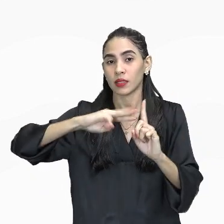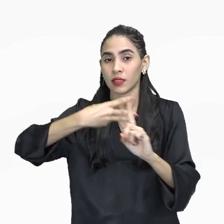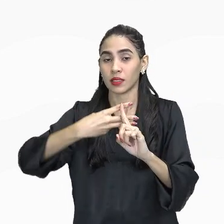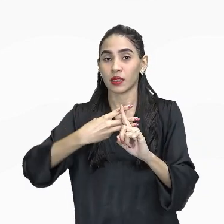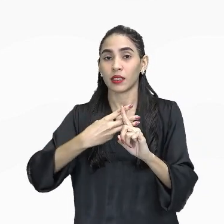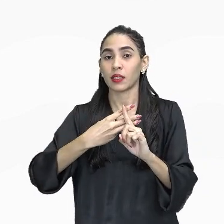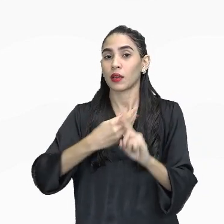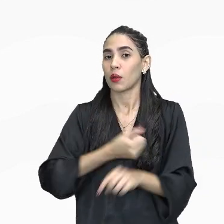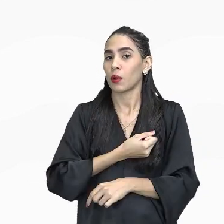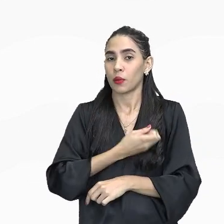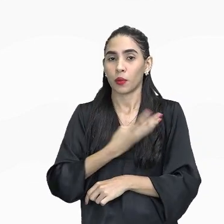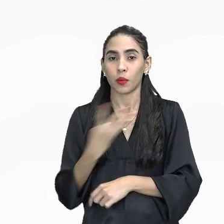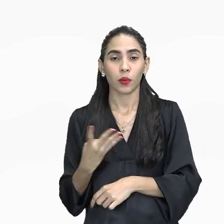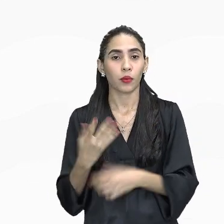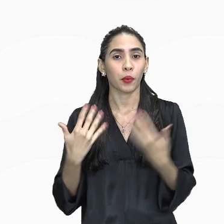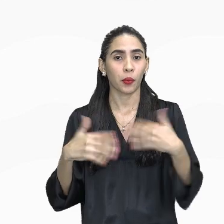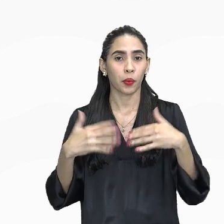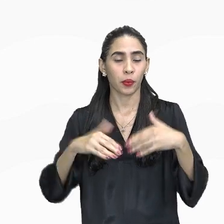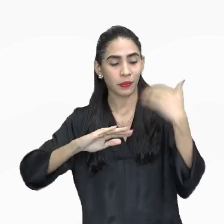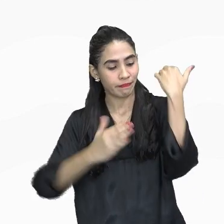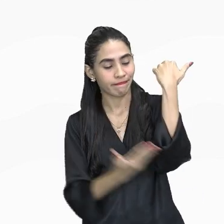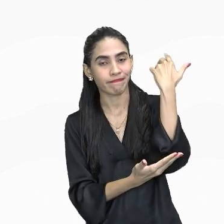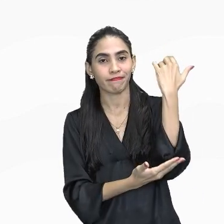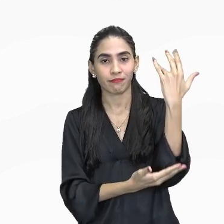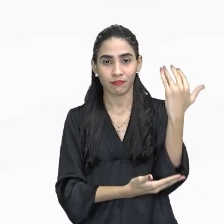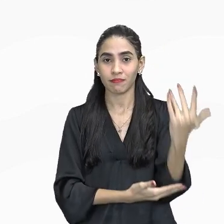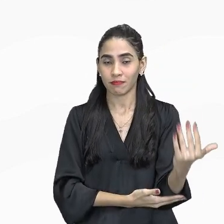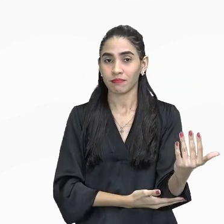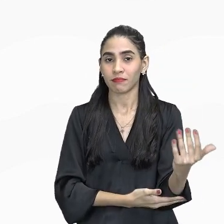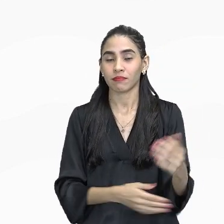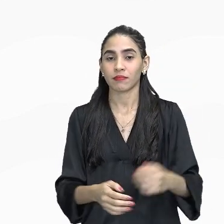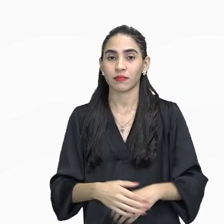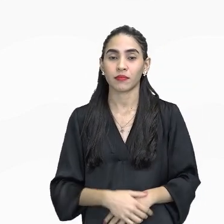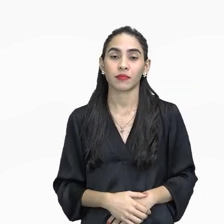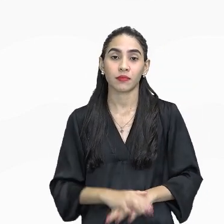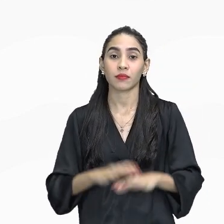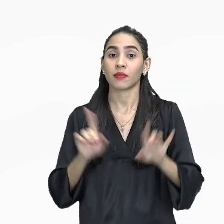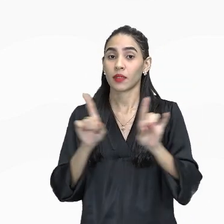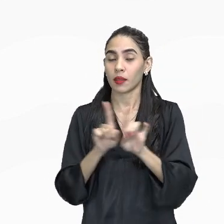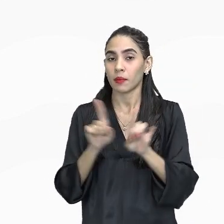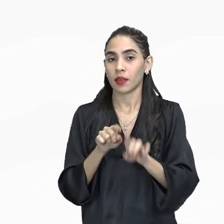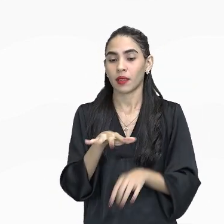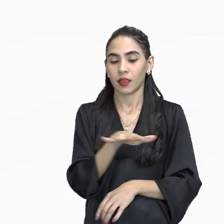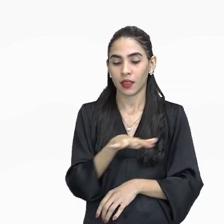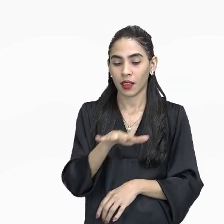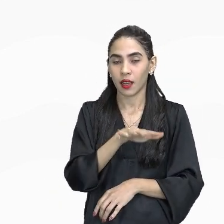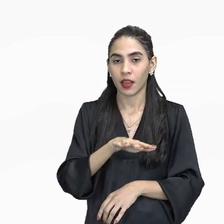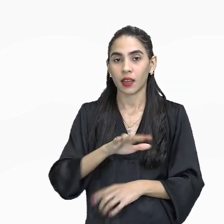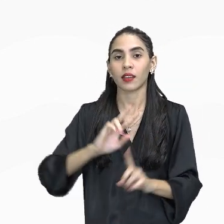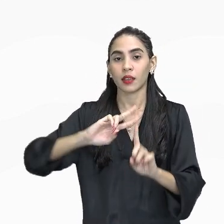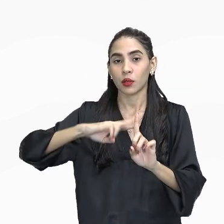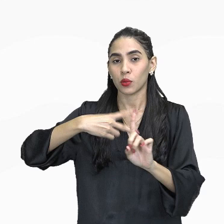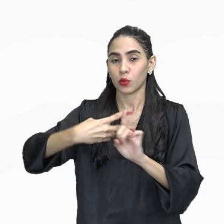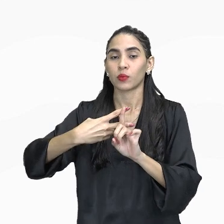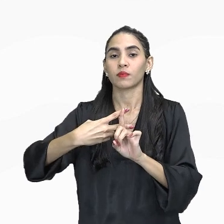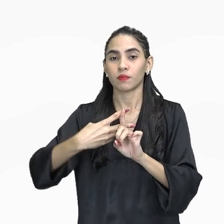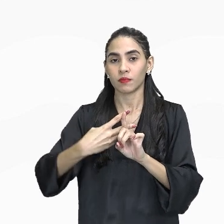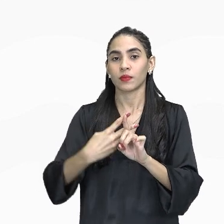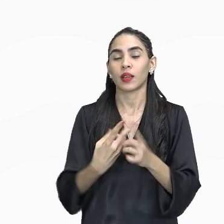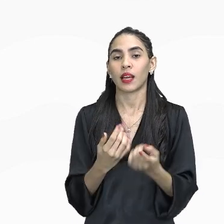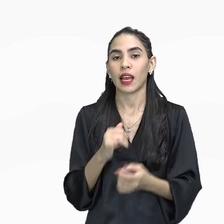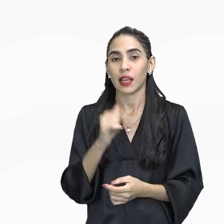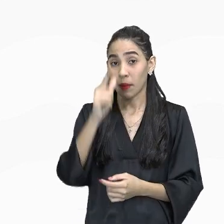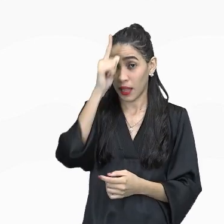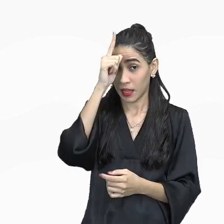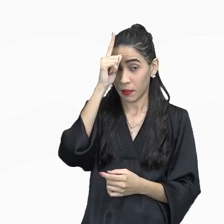olha a quantidade de desmatamento que vai ter. Essa área também é equivalente a 2 vezes o tamanho da Alemanha